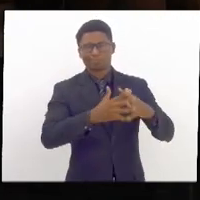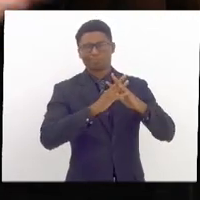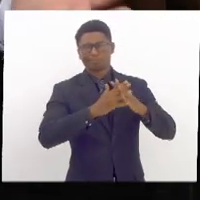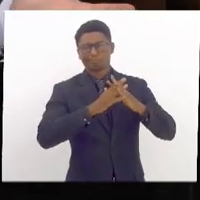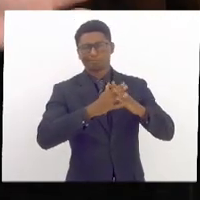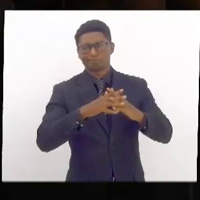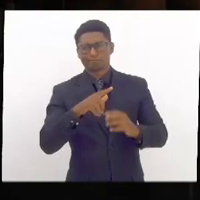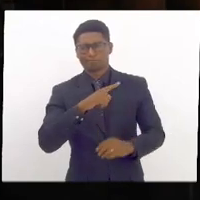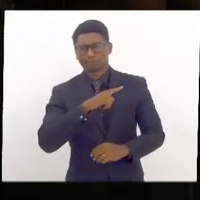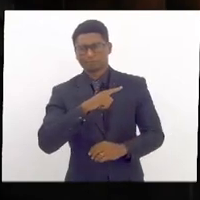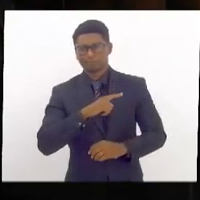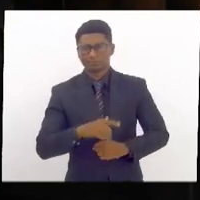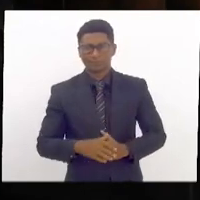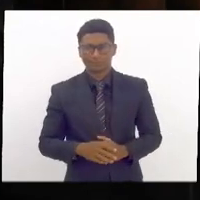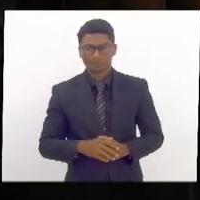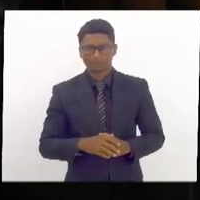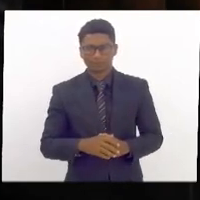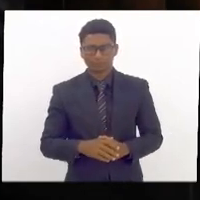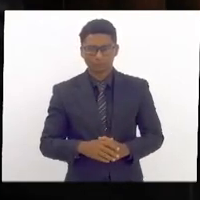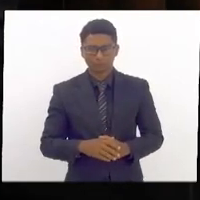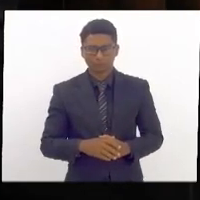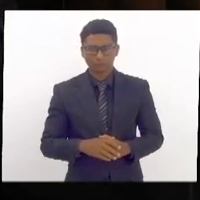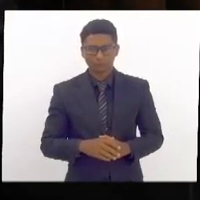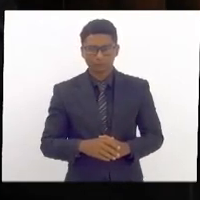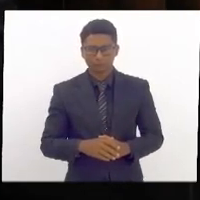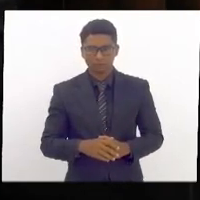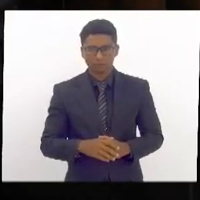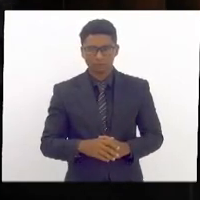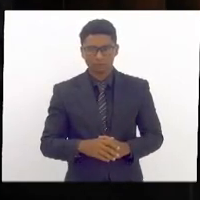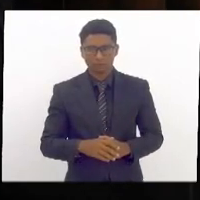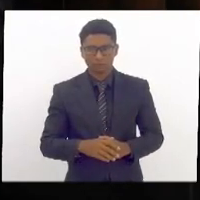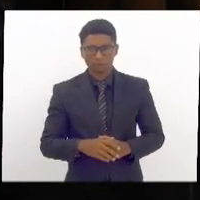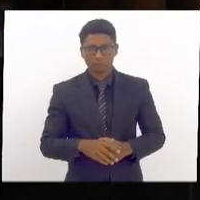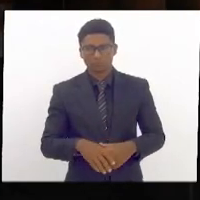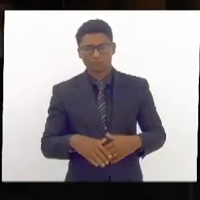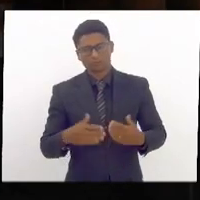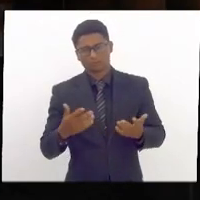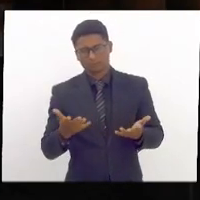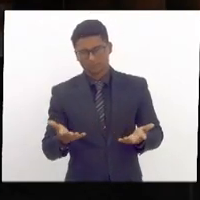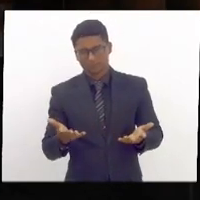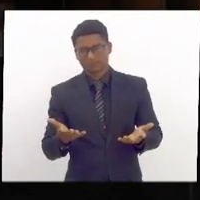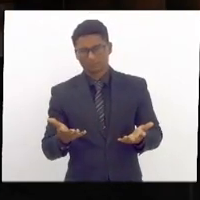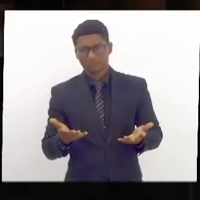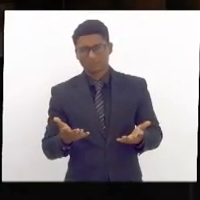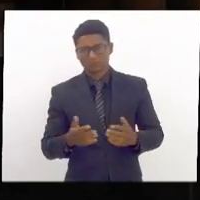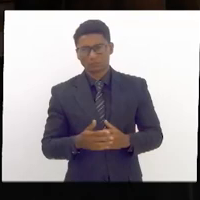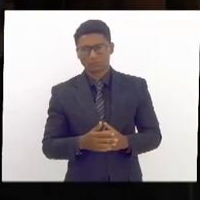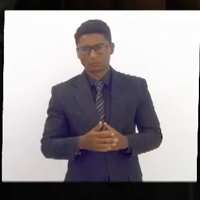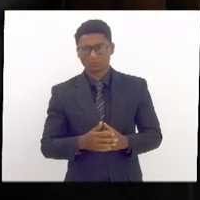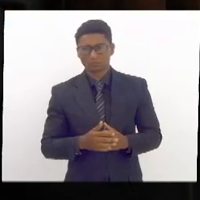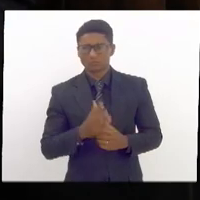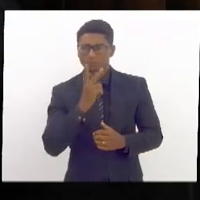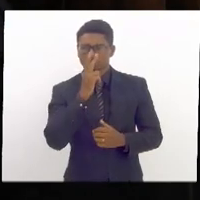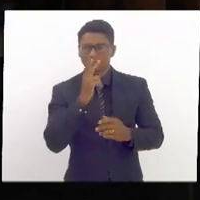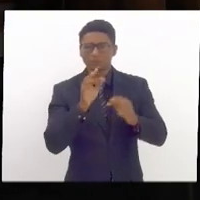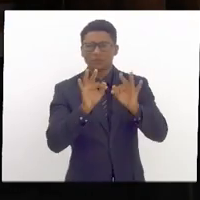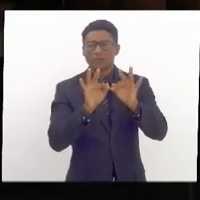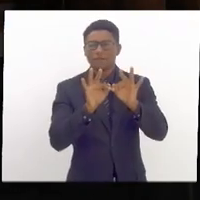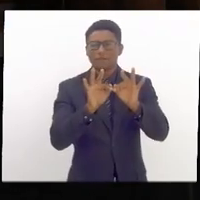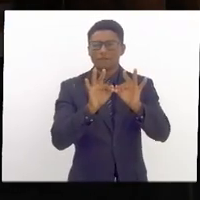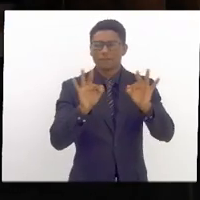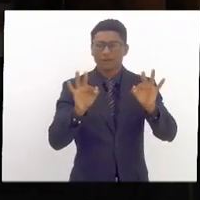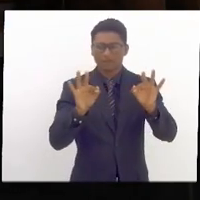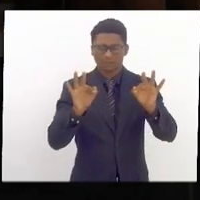não sei até que ponto essas meias palavras essas frases incompletas,